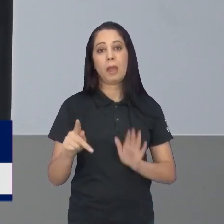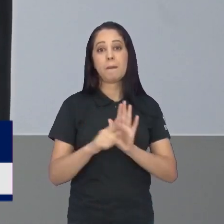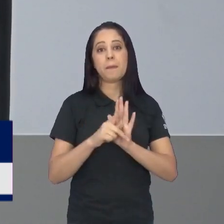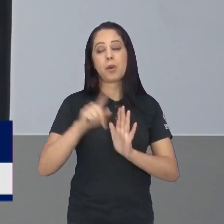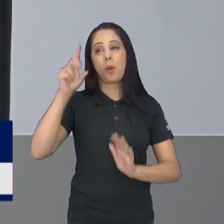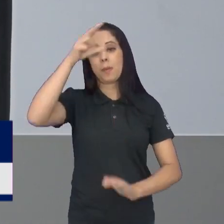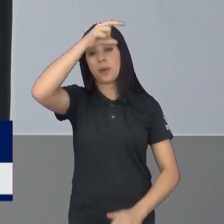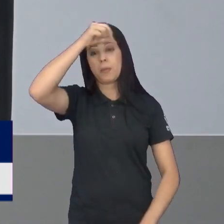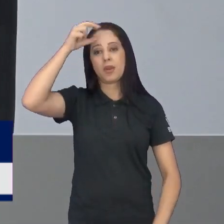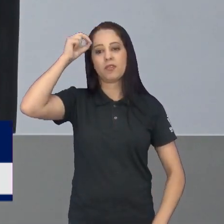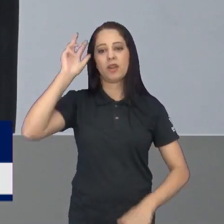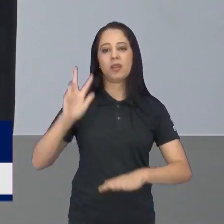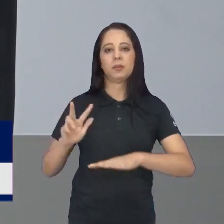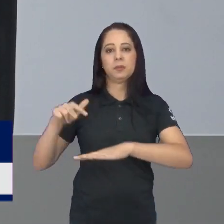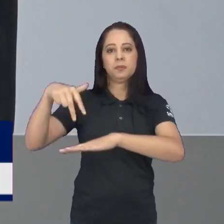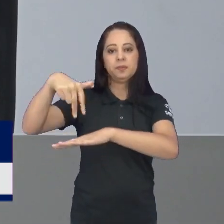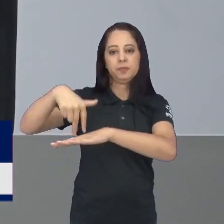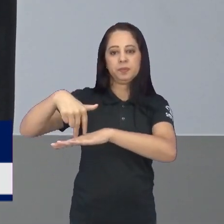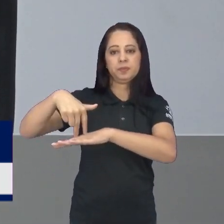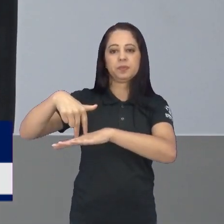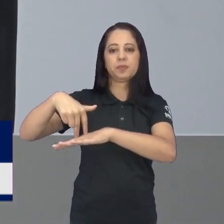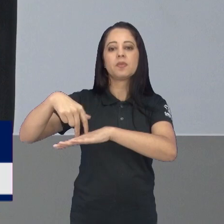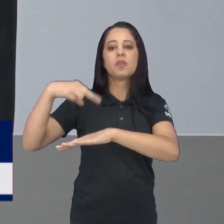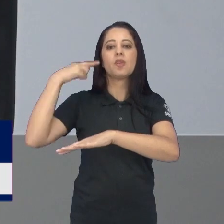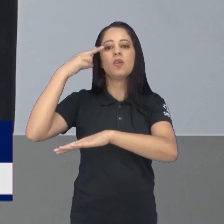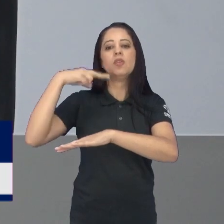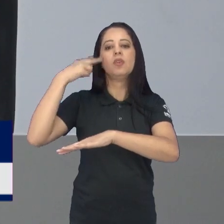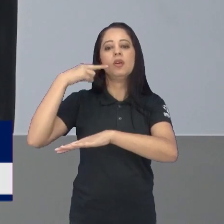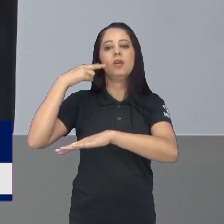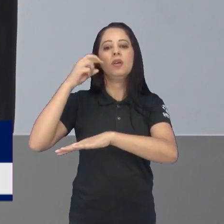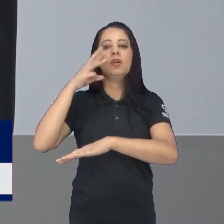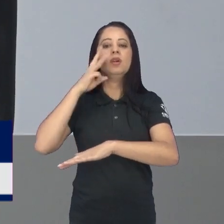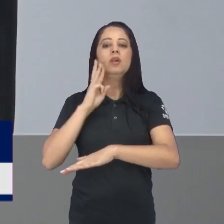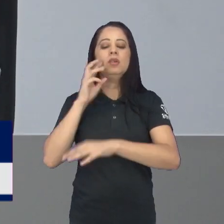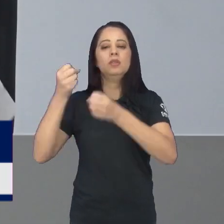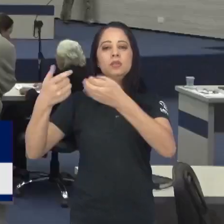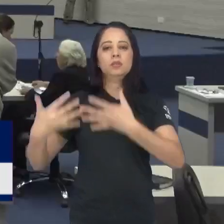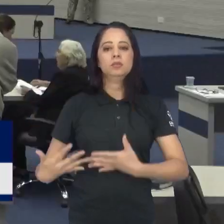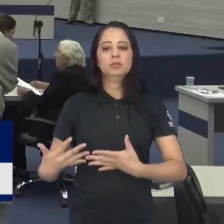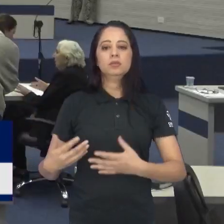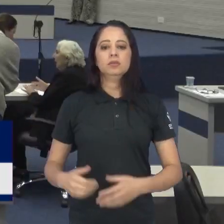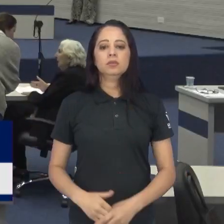Executivo. Escrito para falar no processo, o vereador Walter Reach.